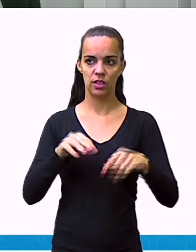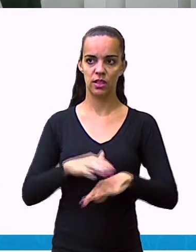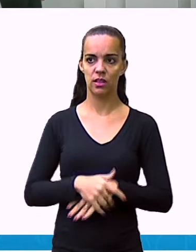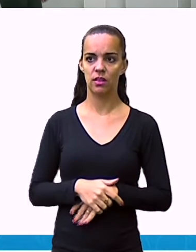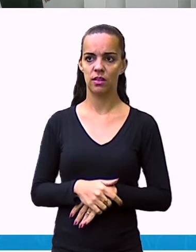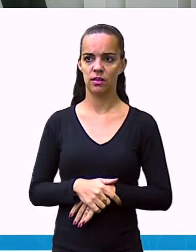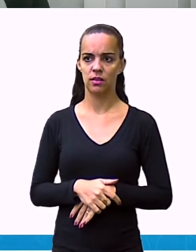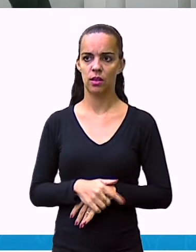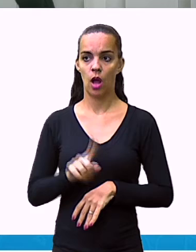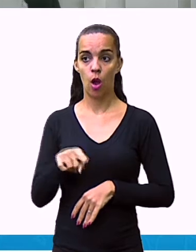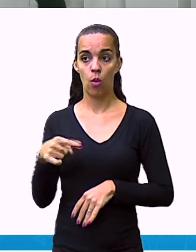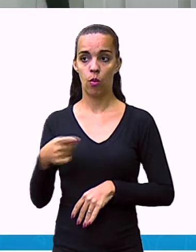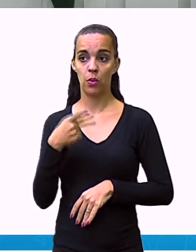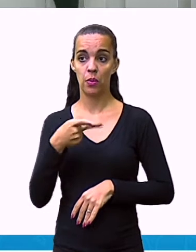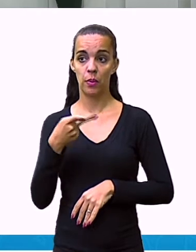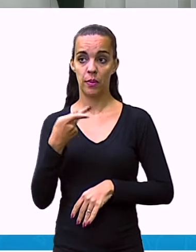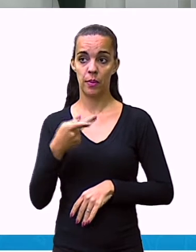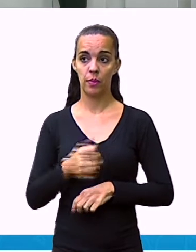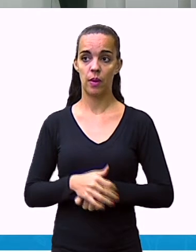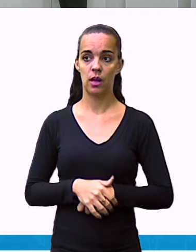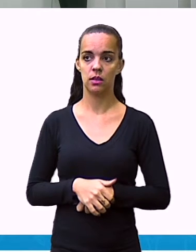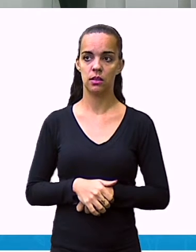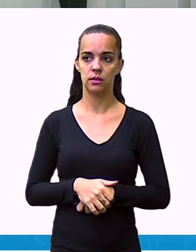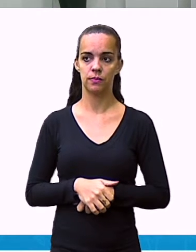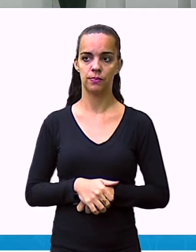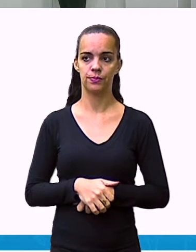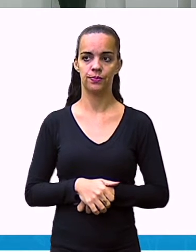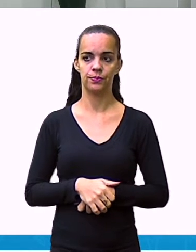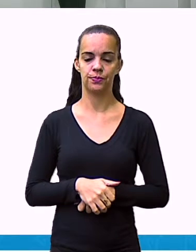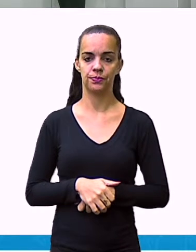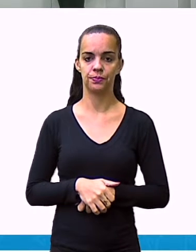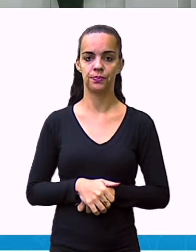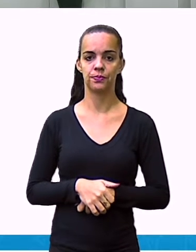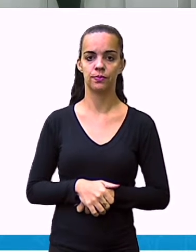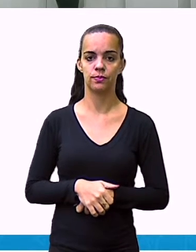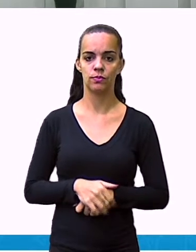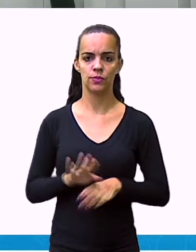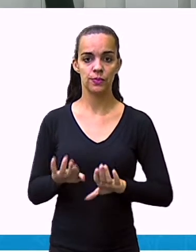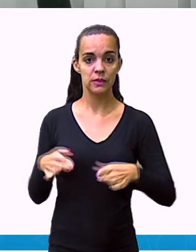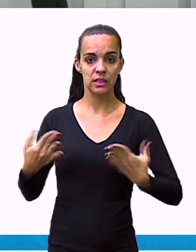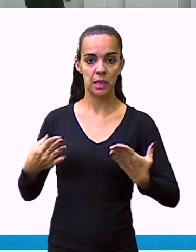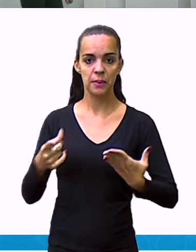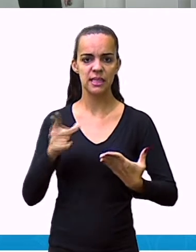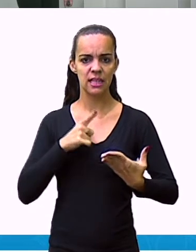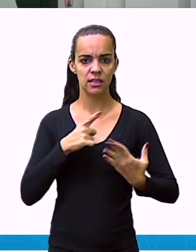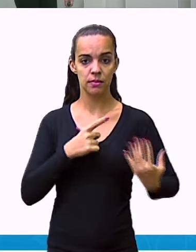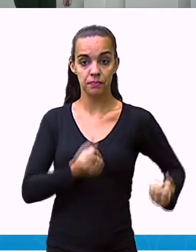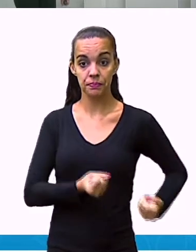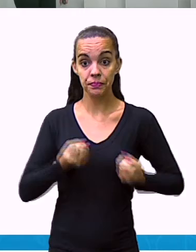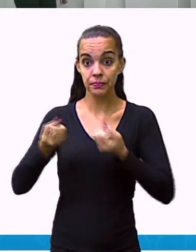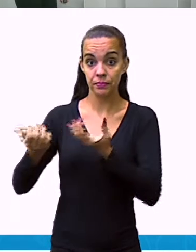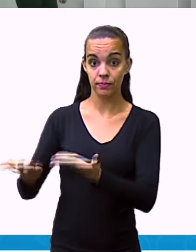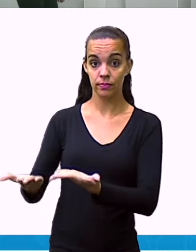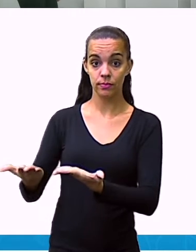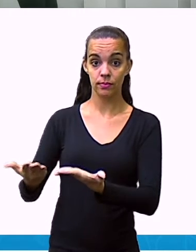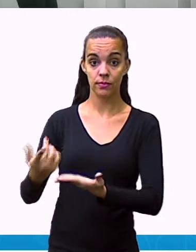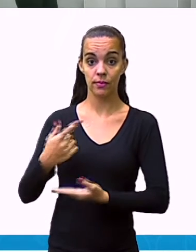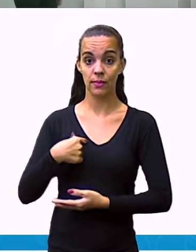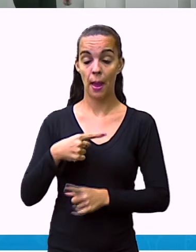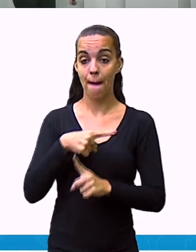aí aí vem outra pessoa e respondeu aqui ó Então está sendo entregue